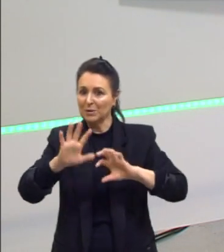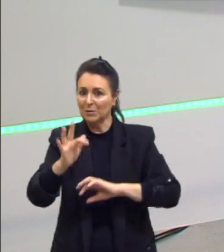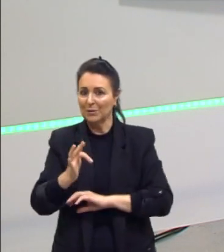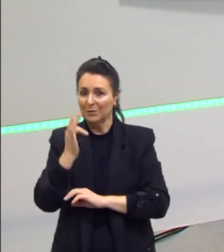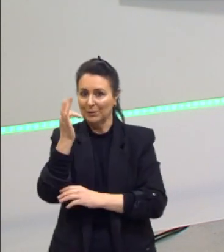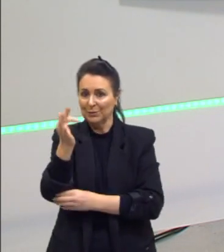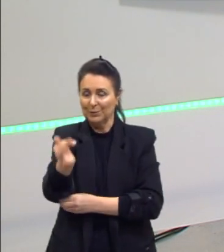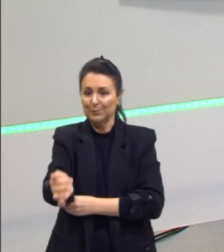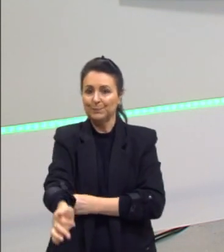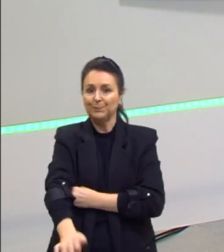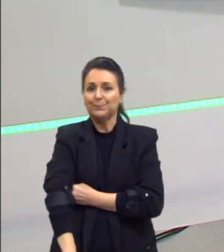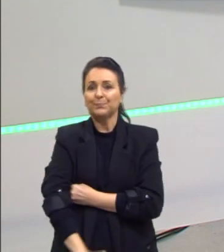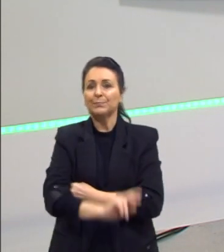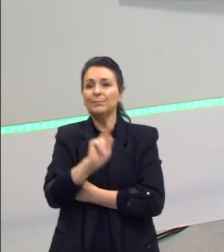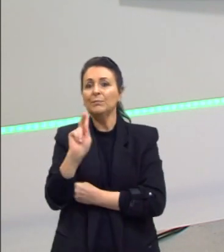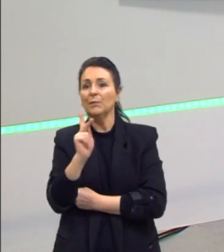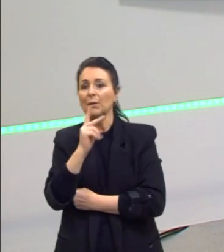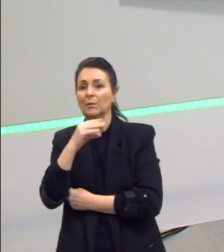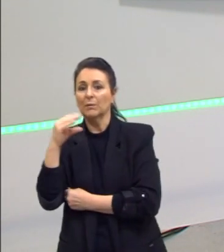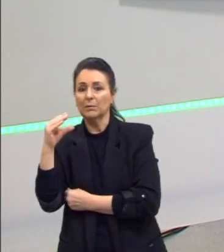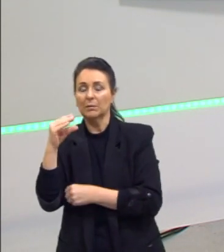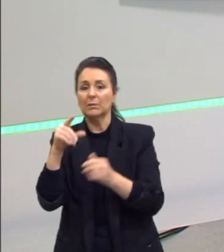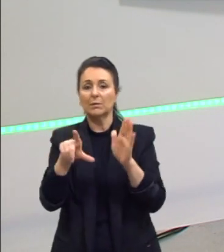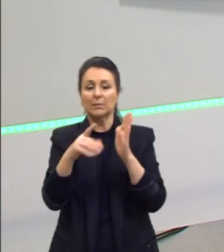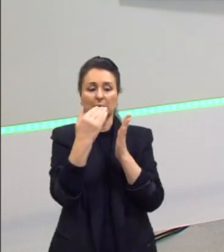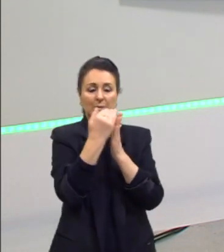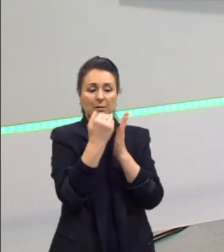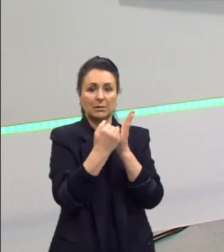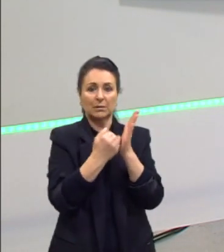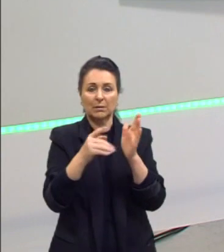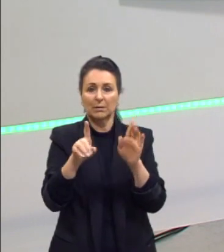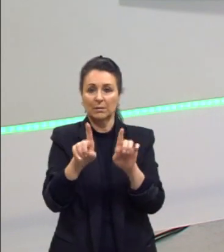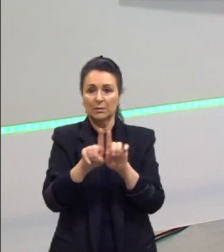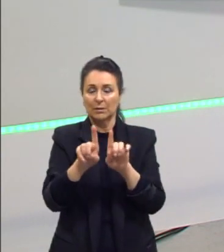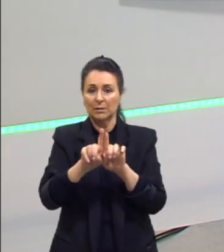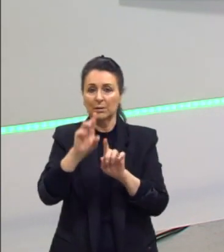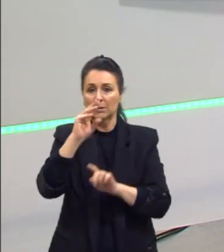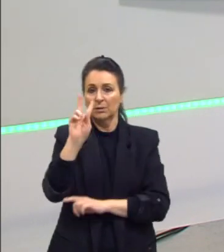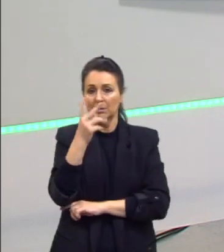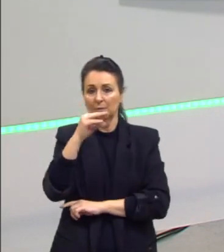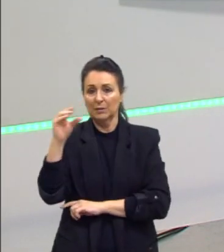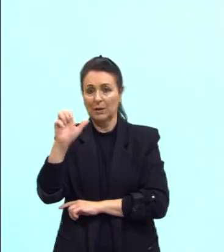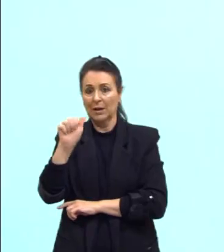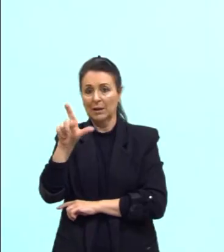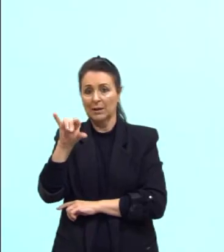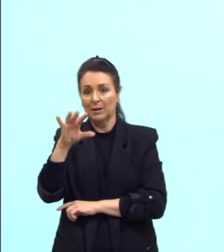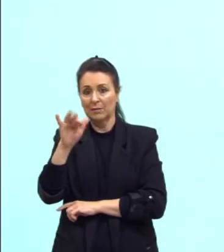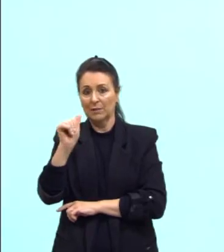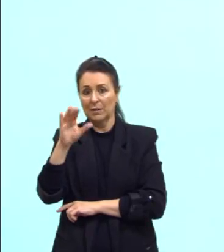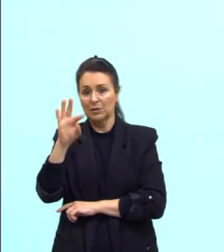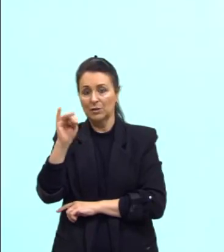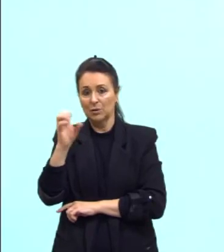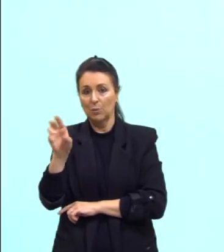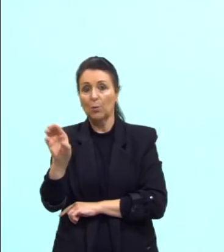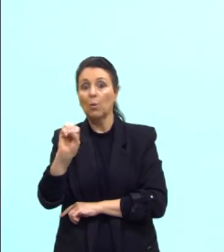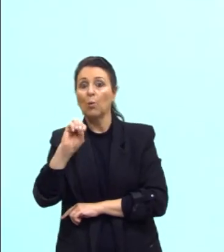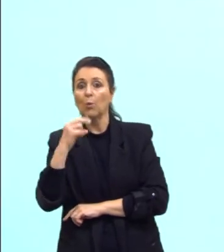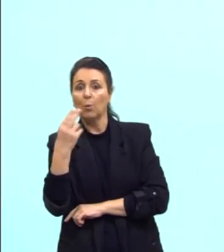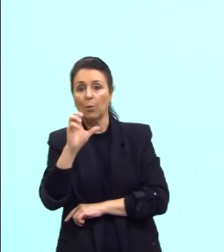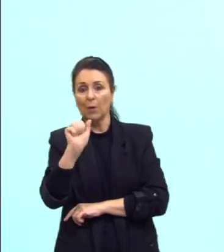bom você tá carbonetos eles também são classificados em hidrocarbonetos alifáticos ou aromáticos